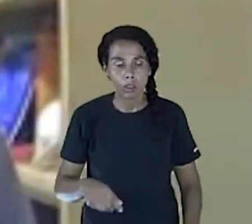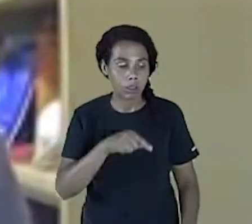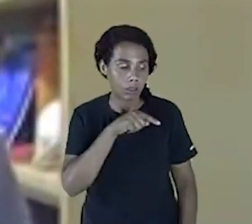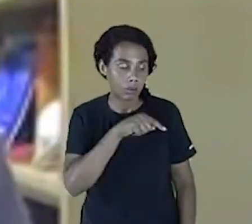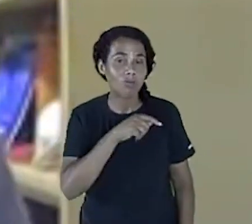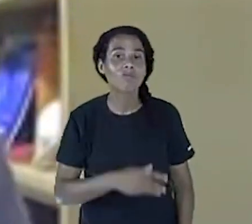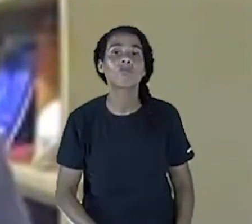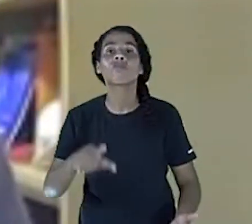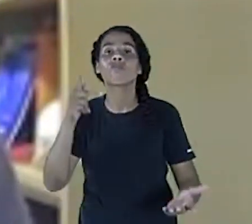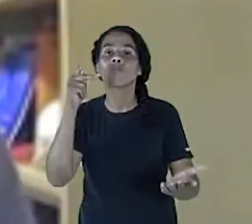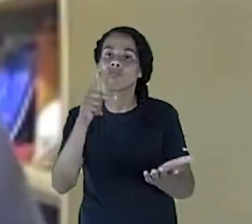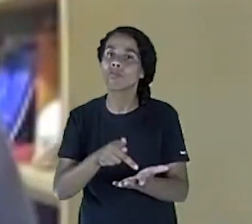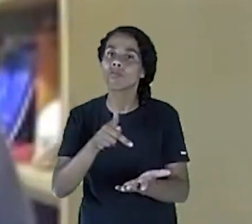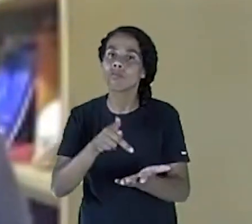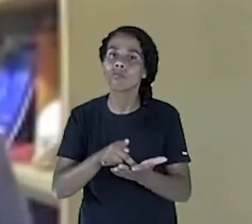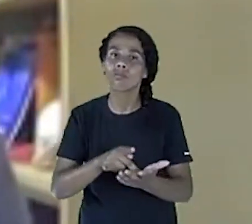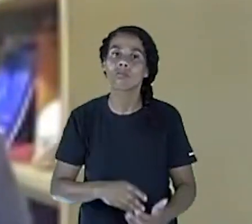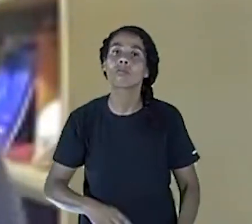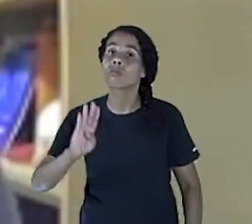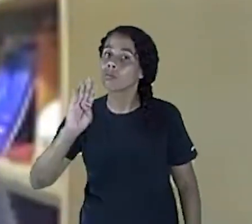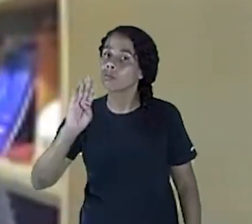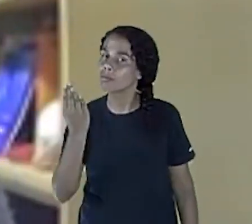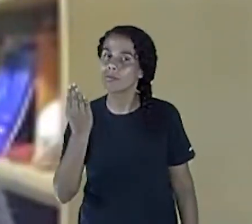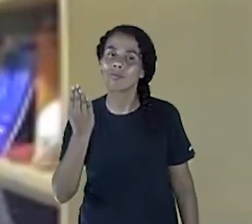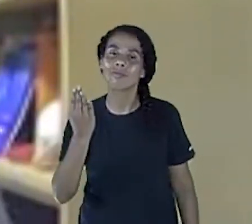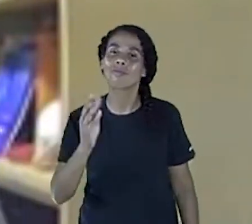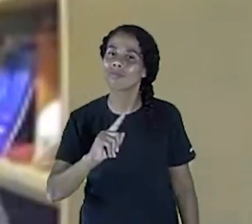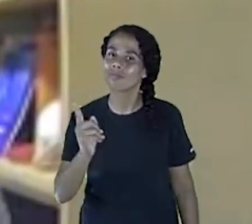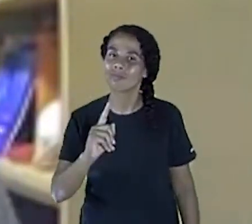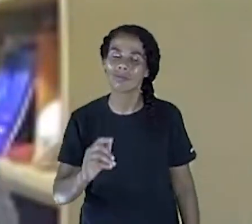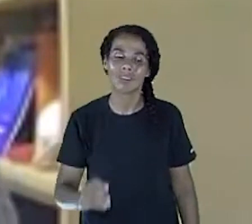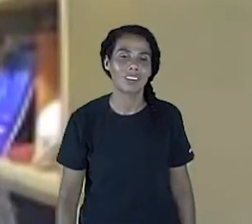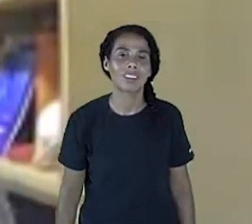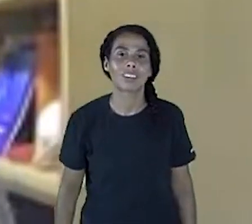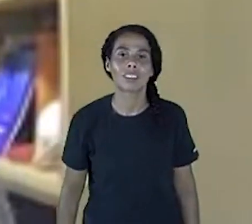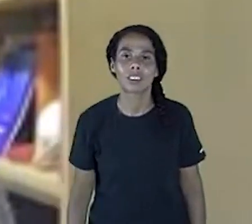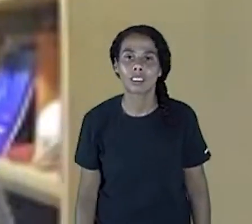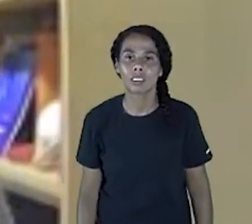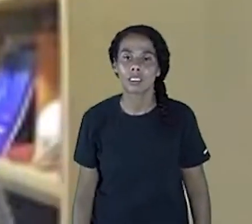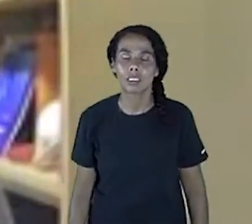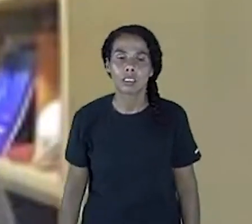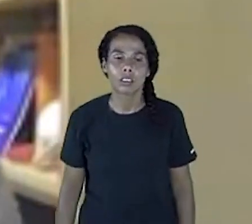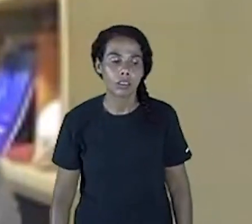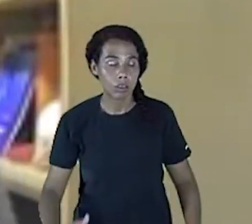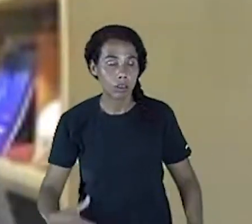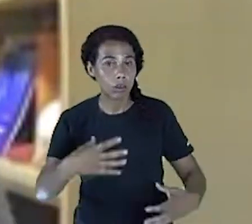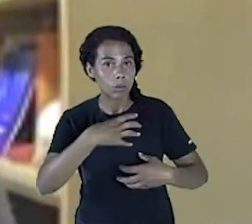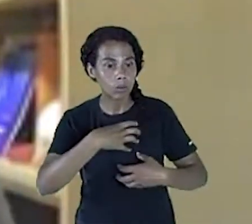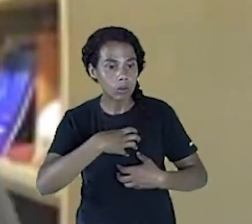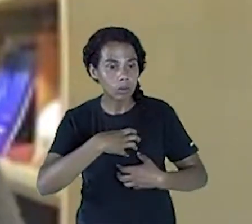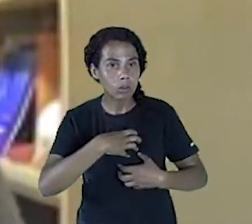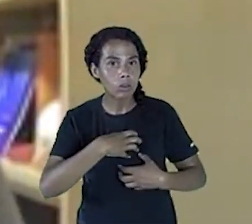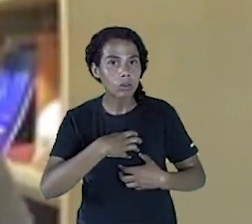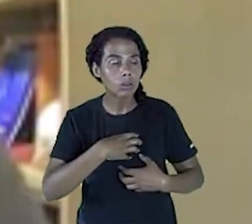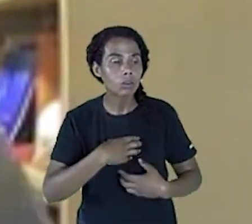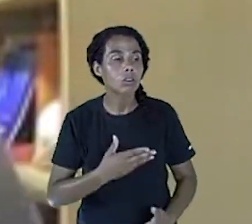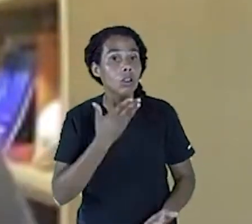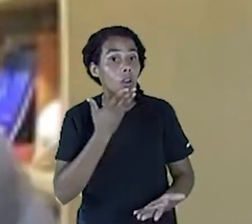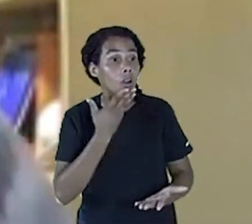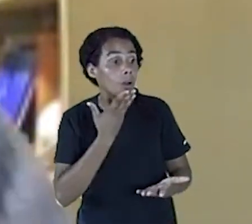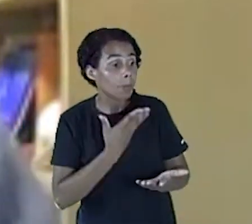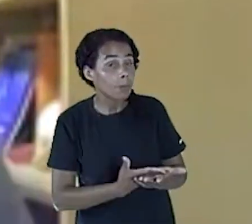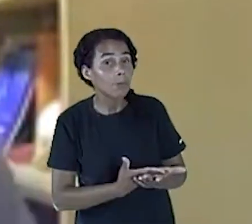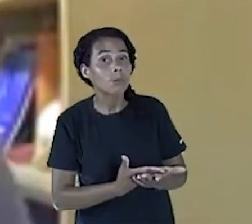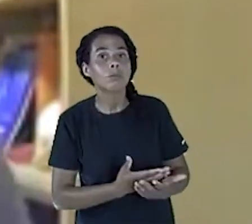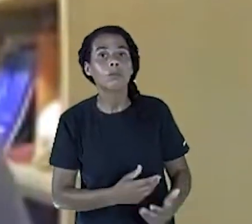momento. São referências, são coisas para a gente estar ouvindo, né? Eu sempre que vou arrumar aqui a casa, limpar a